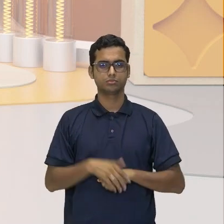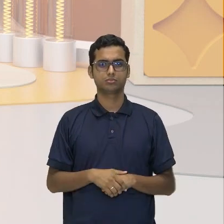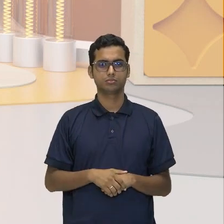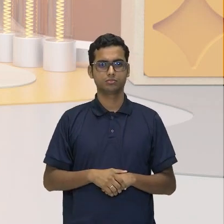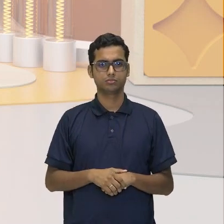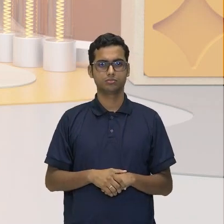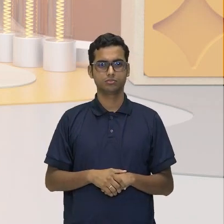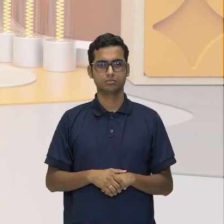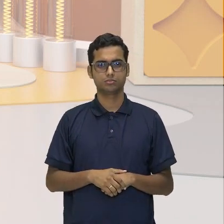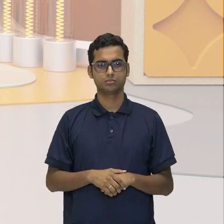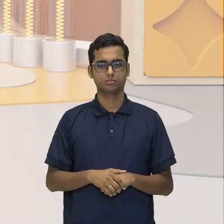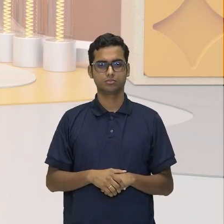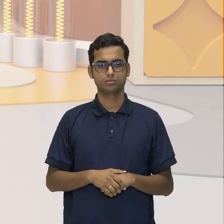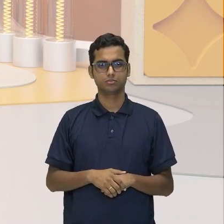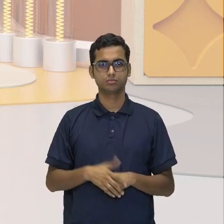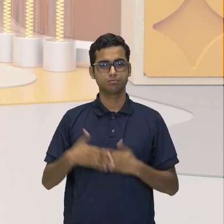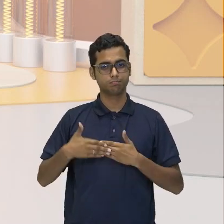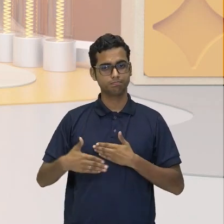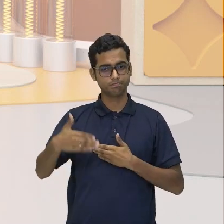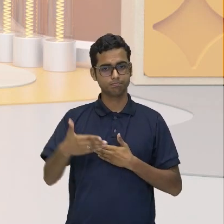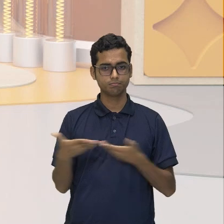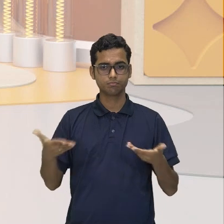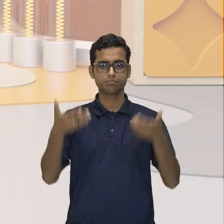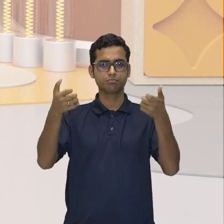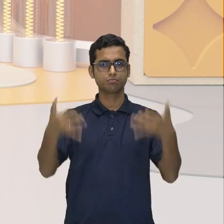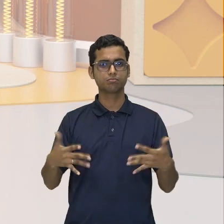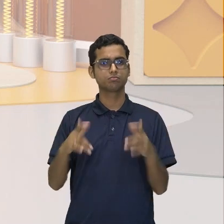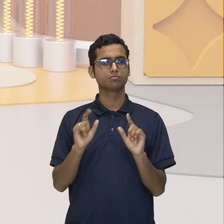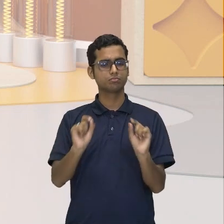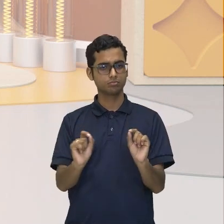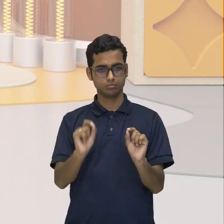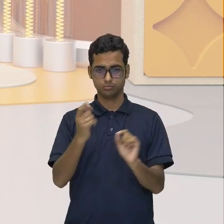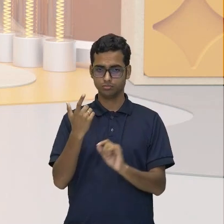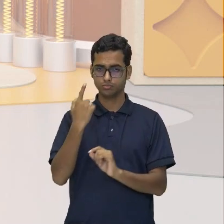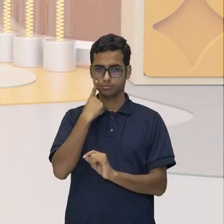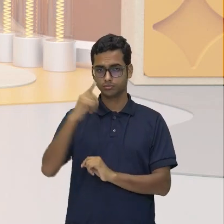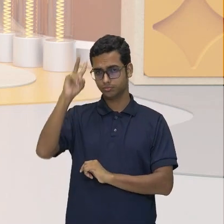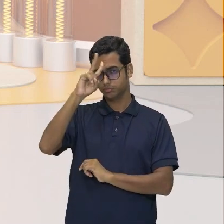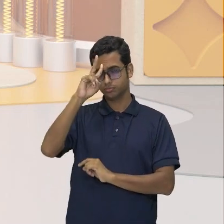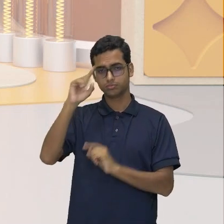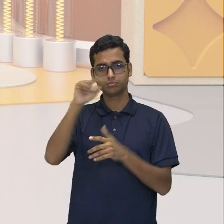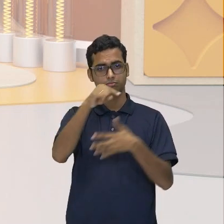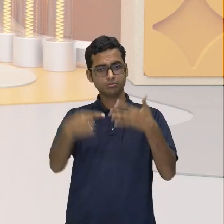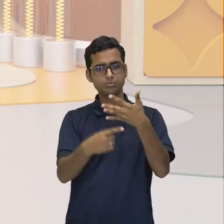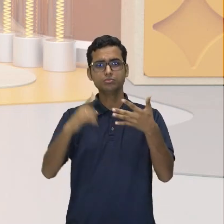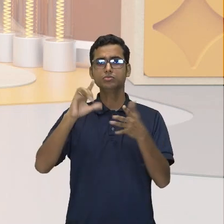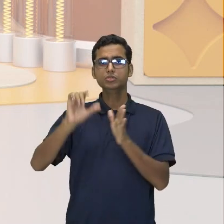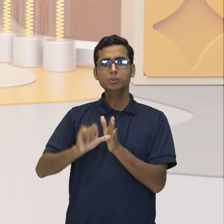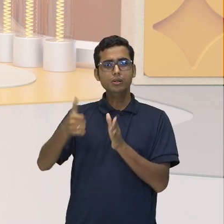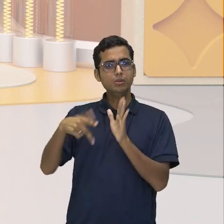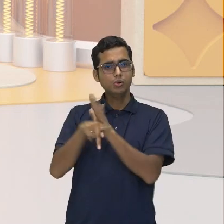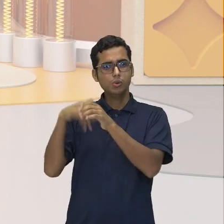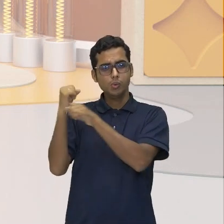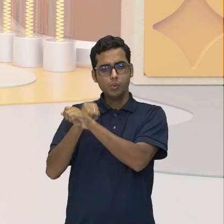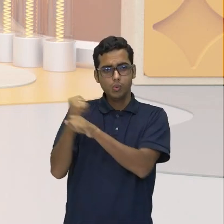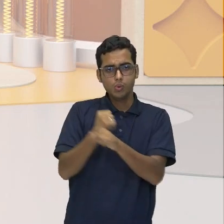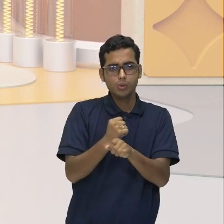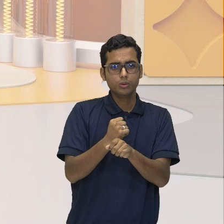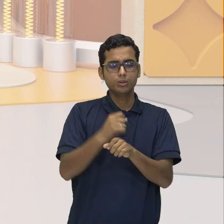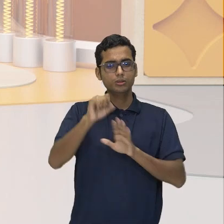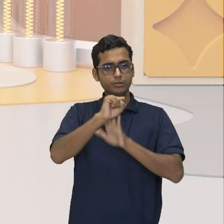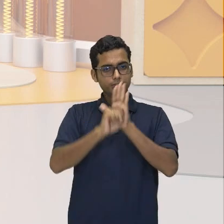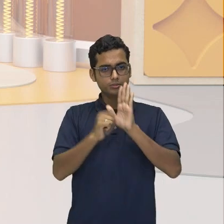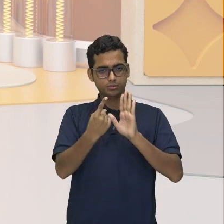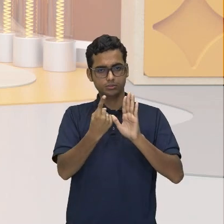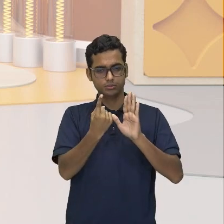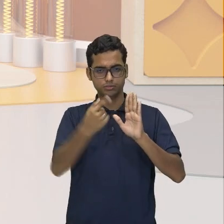Amazônia. Então, o início dessa colonização na Amazônia, ela remonta aos primeiros anos do século